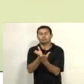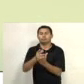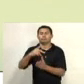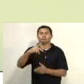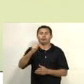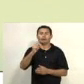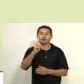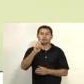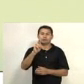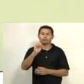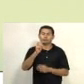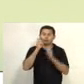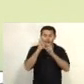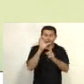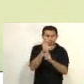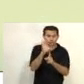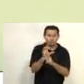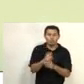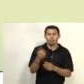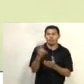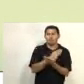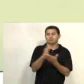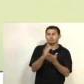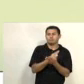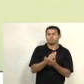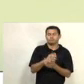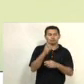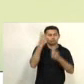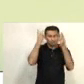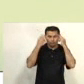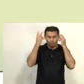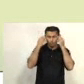queria ver a influência desses dois parâmetros na curva de distribuição normal.